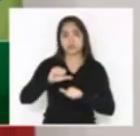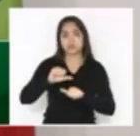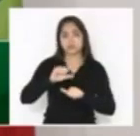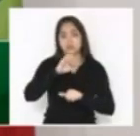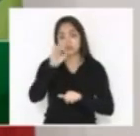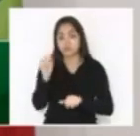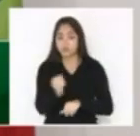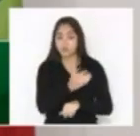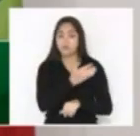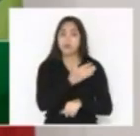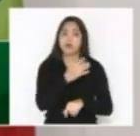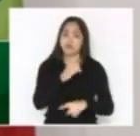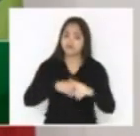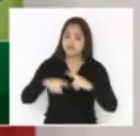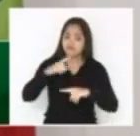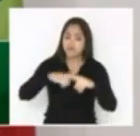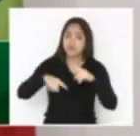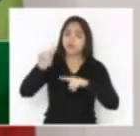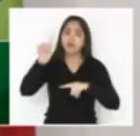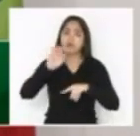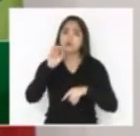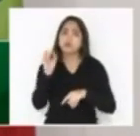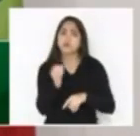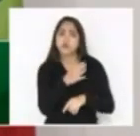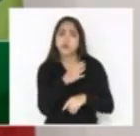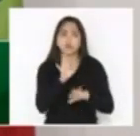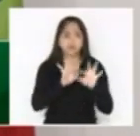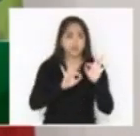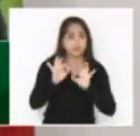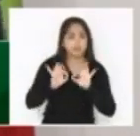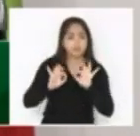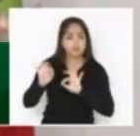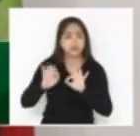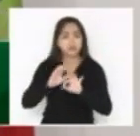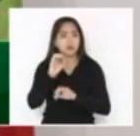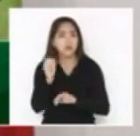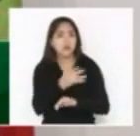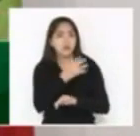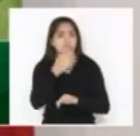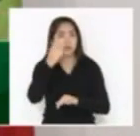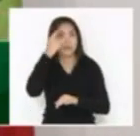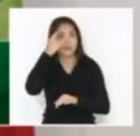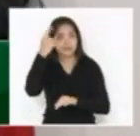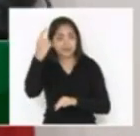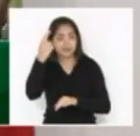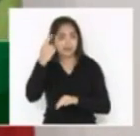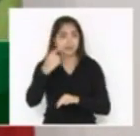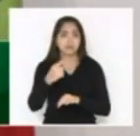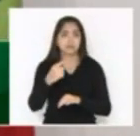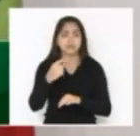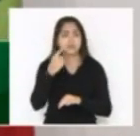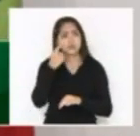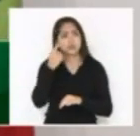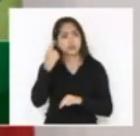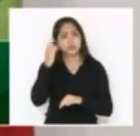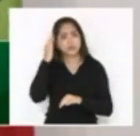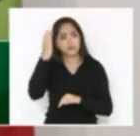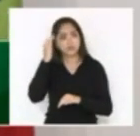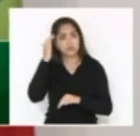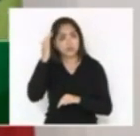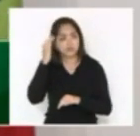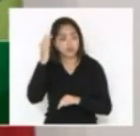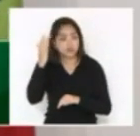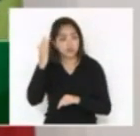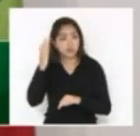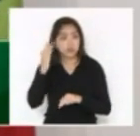inovar. Precisamos buscar algo novo, precisamos de uma ideia. E eu estava ali pensando exatamente